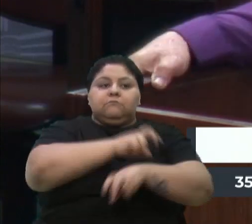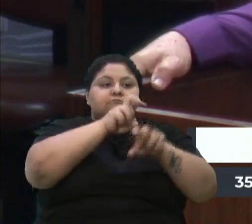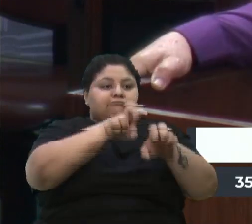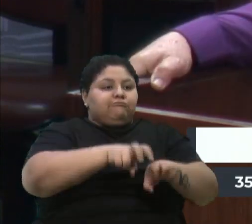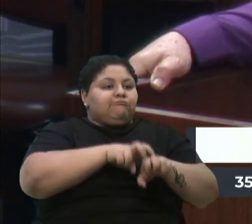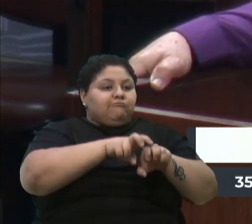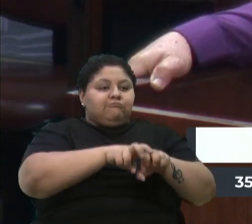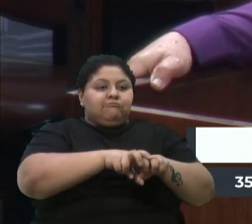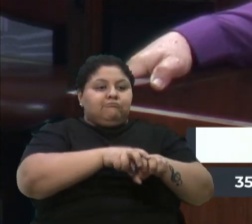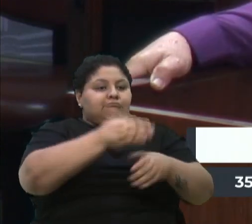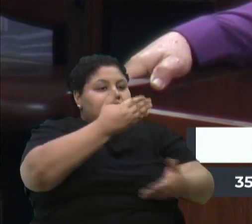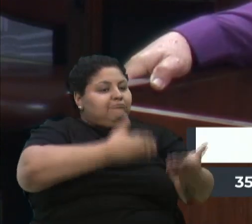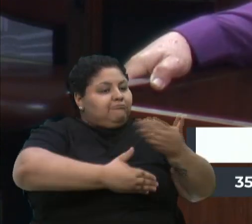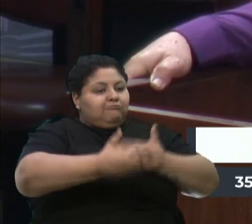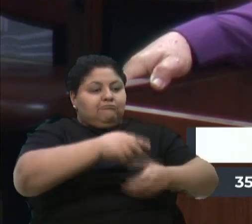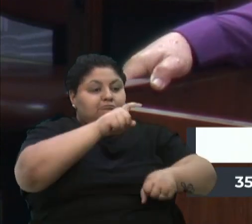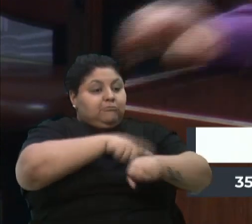certo.